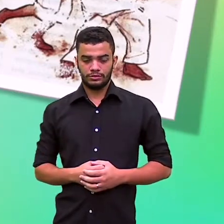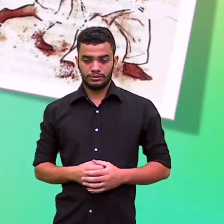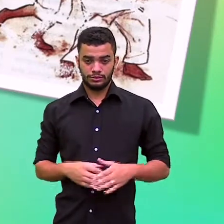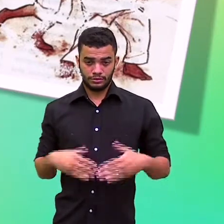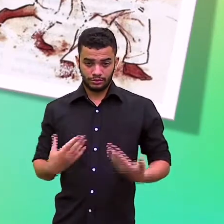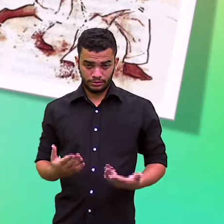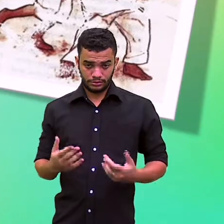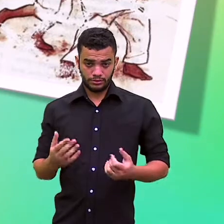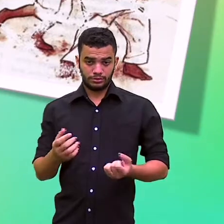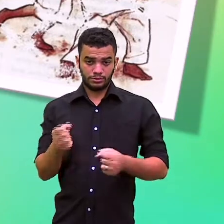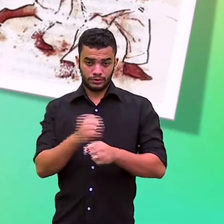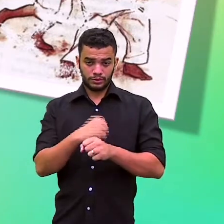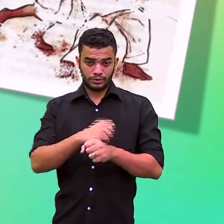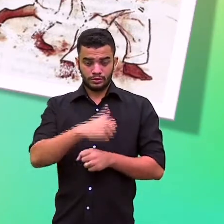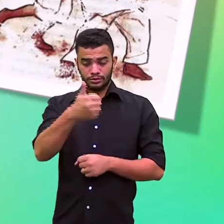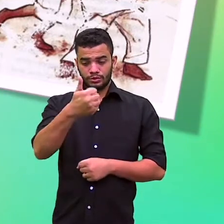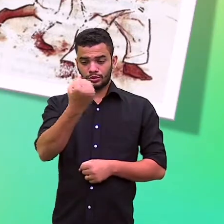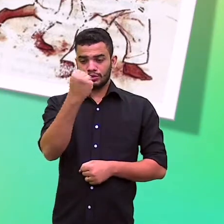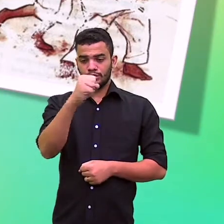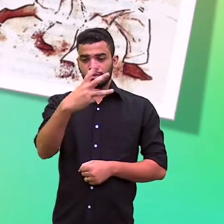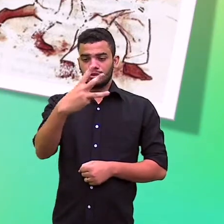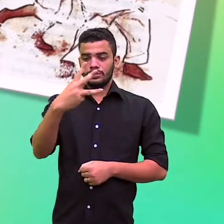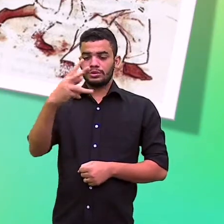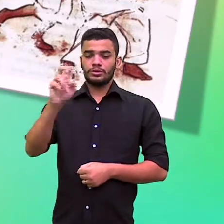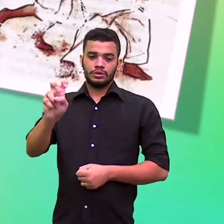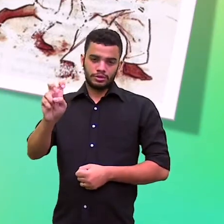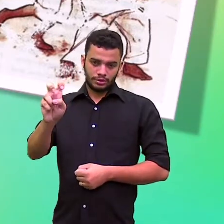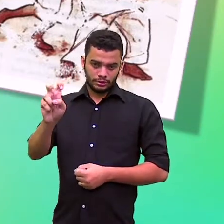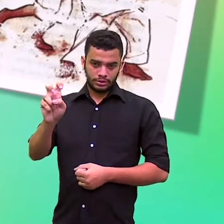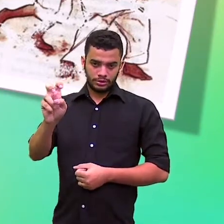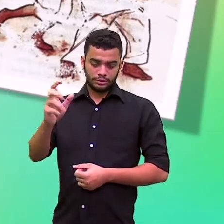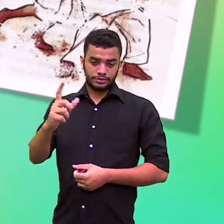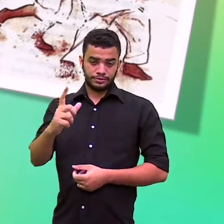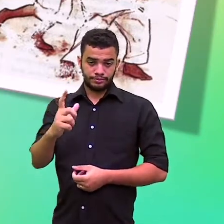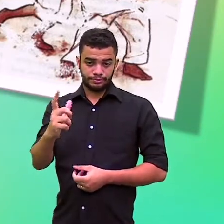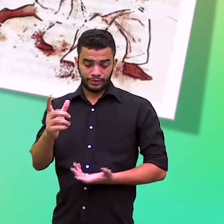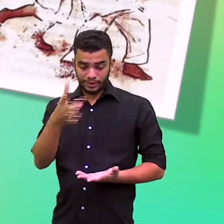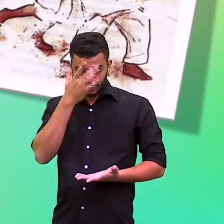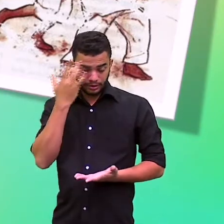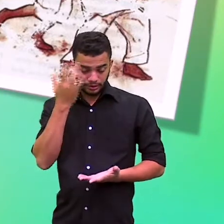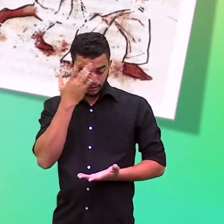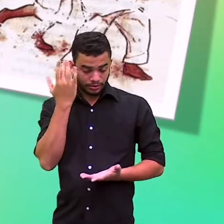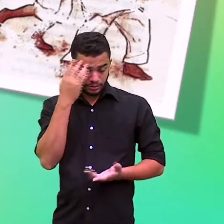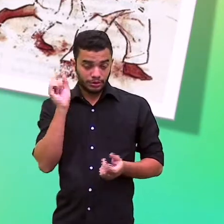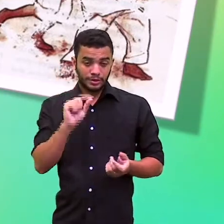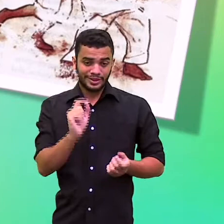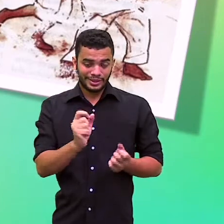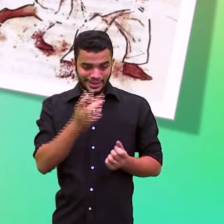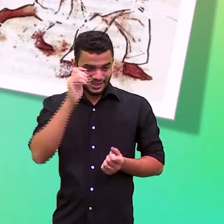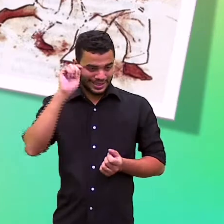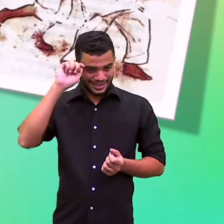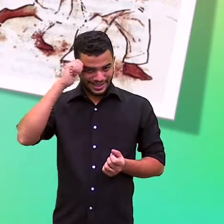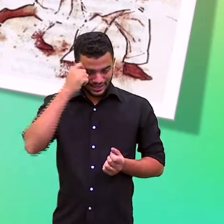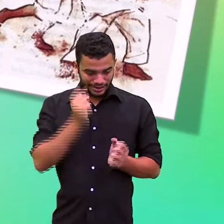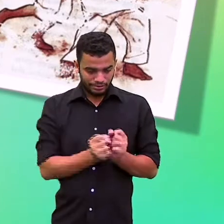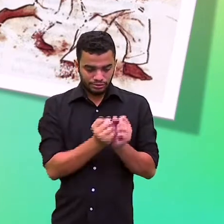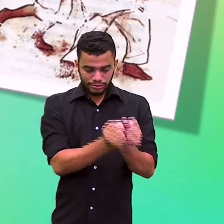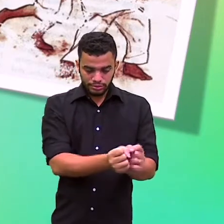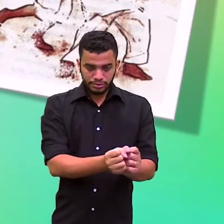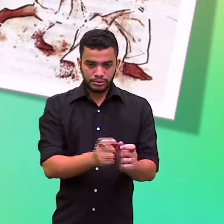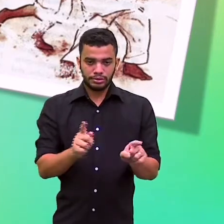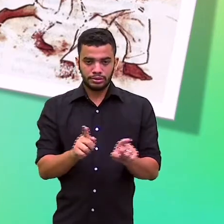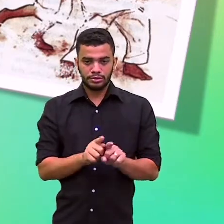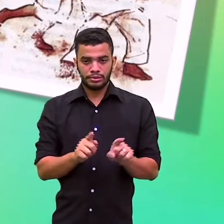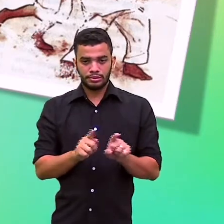de 1835. Os componentes eram os negros escravos e libertos, de origem muçulmana em sua